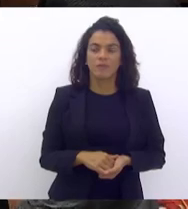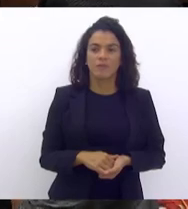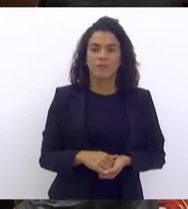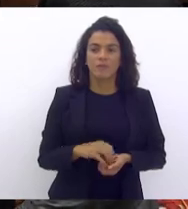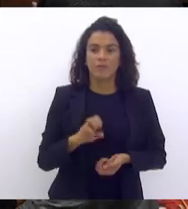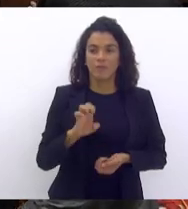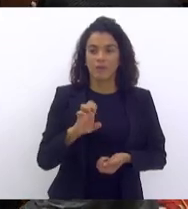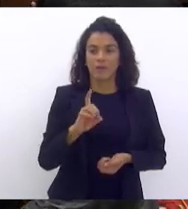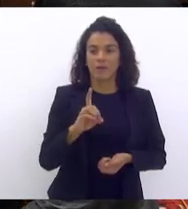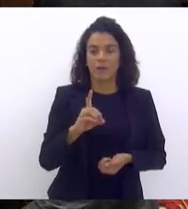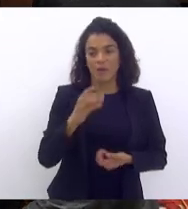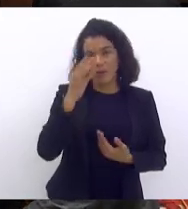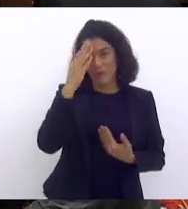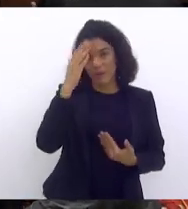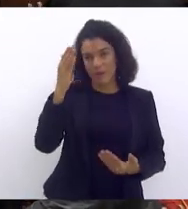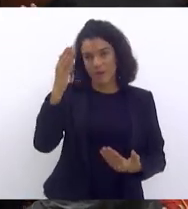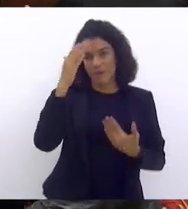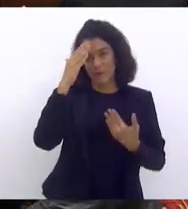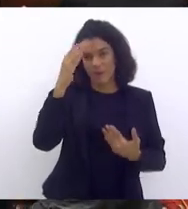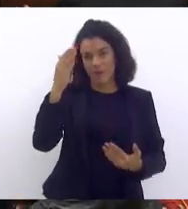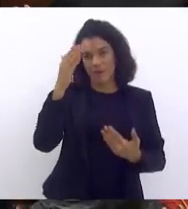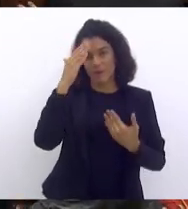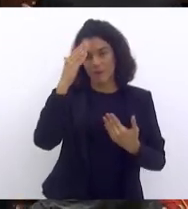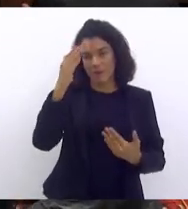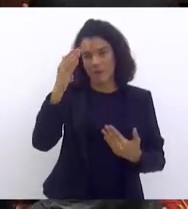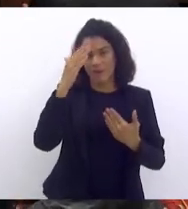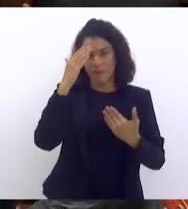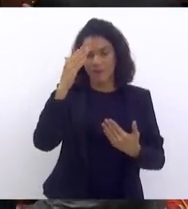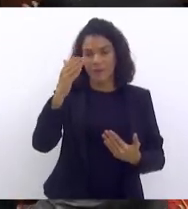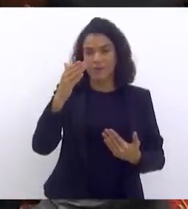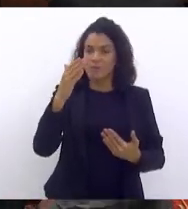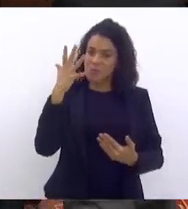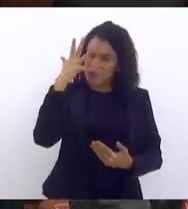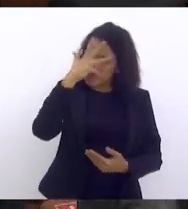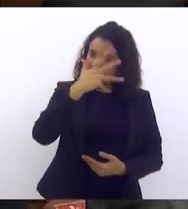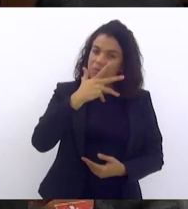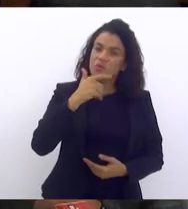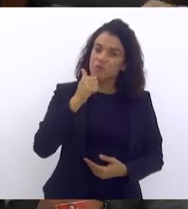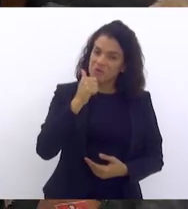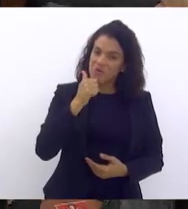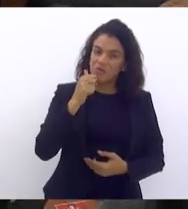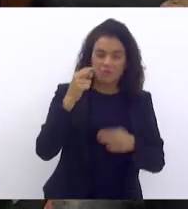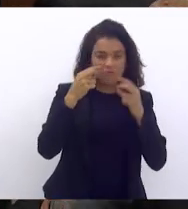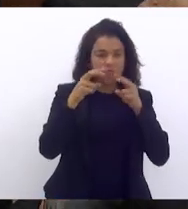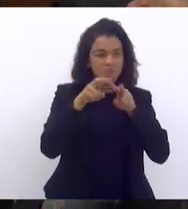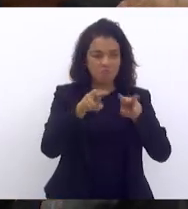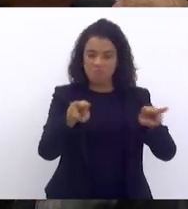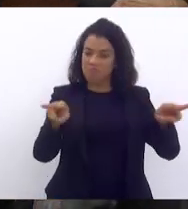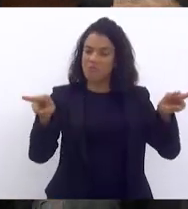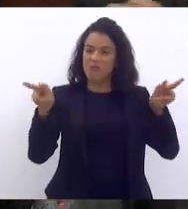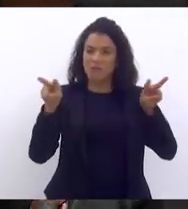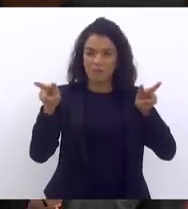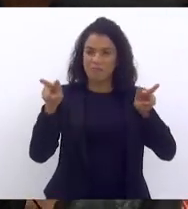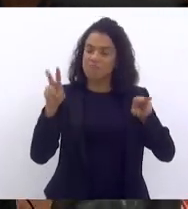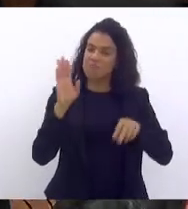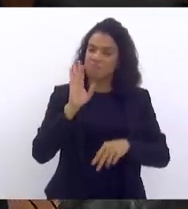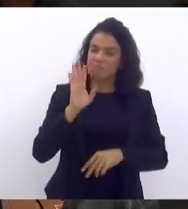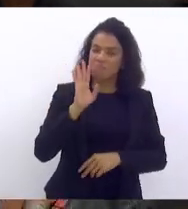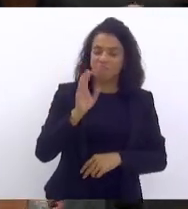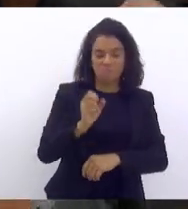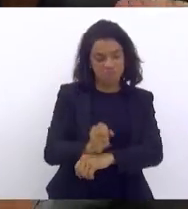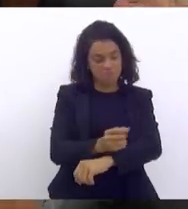Edilmar, vou comprar obrigada, teu passo, obrigada, hein? Obrigada, companheiro. Coisa bonita de ver aqui de cima, gente. Muito, muito bacana,